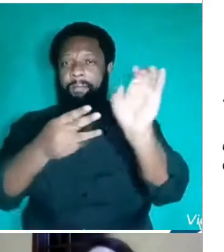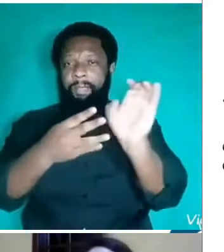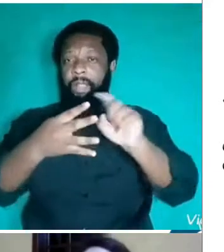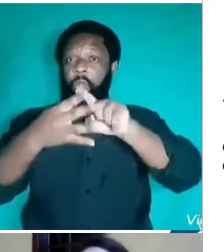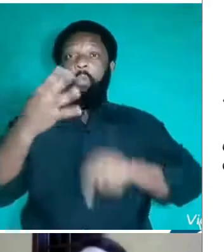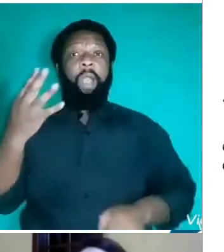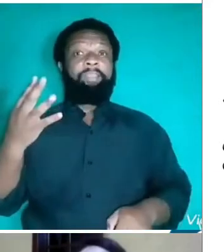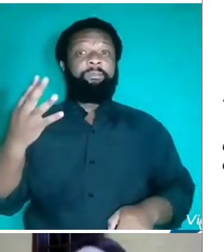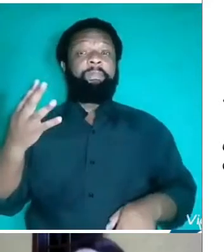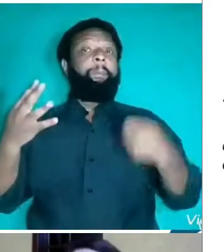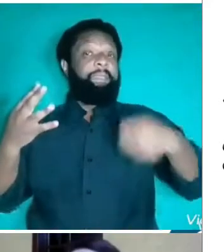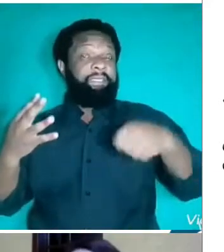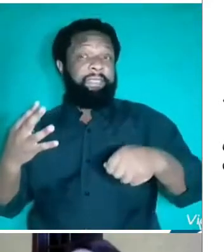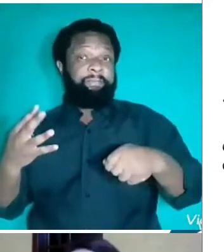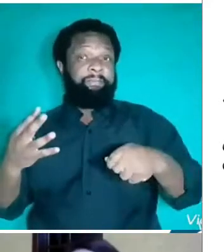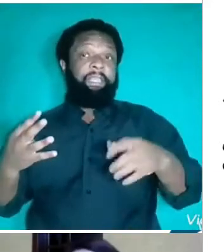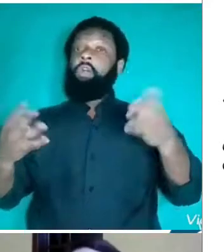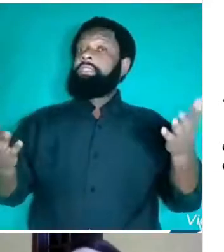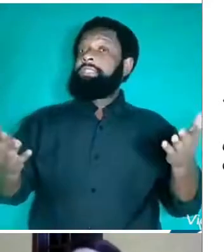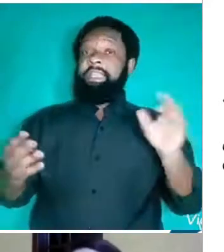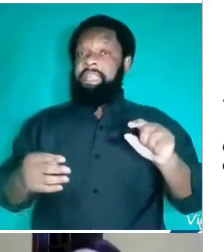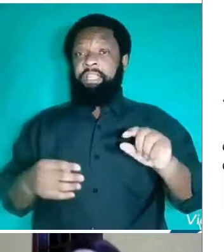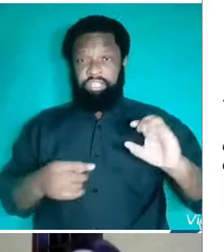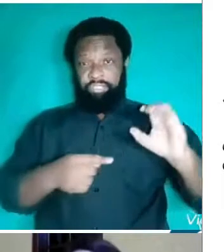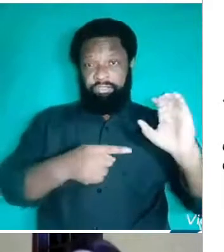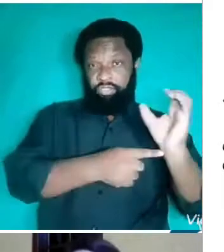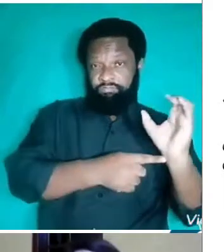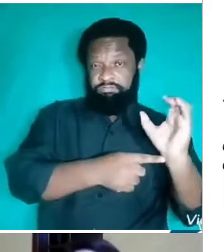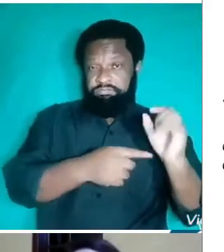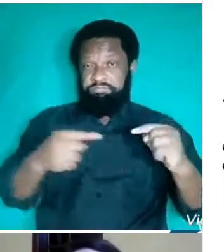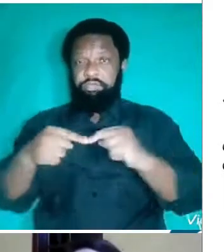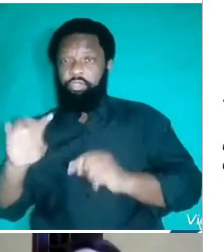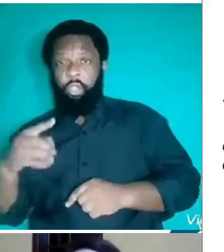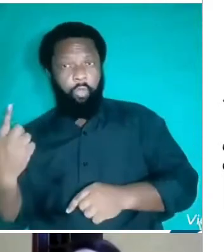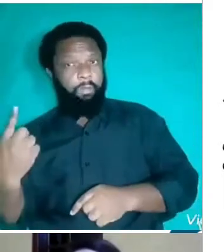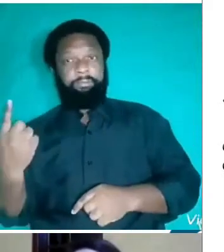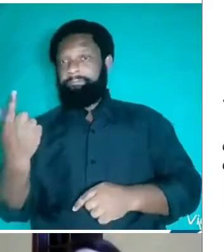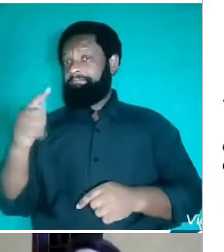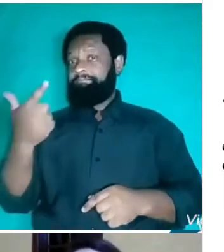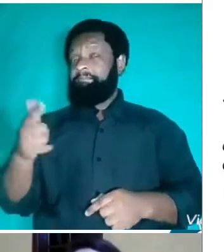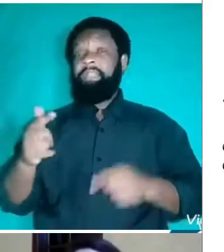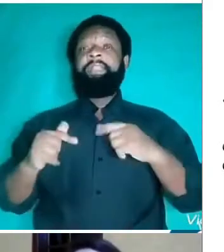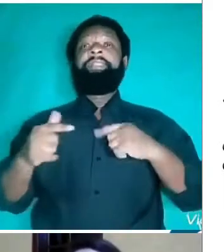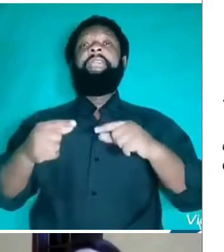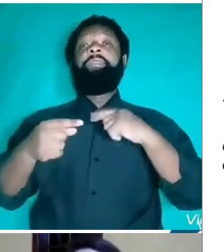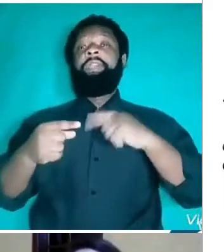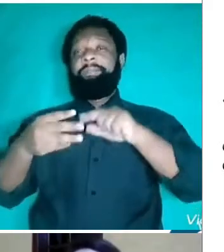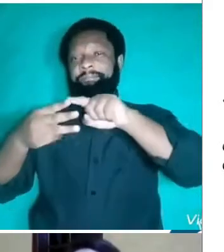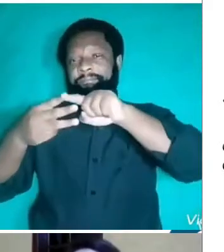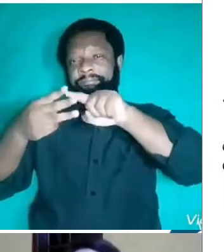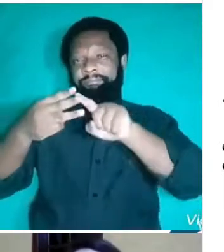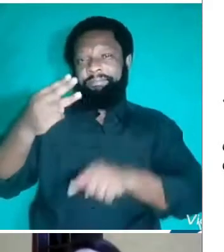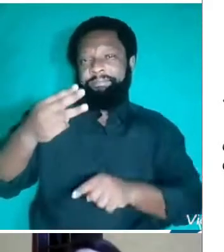covalentes? Então, a gente sabe que ele tem que fazer 4. Então, ele não está fazendo só uma. Existem aqui 3